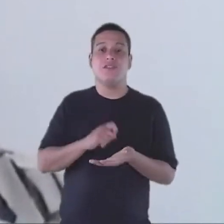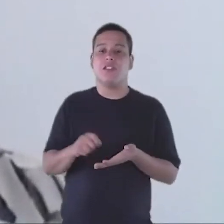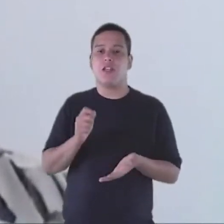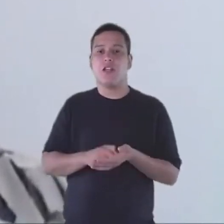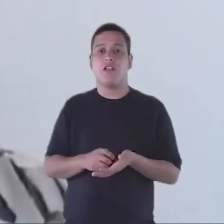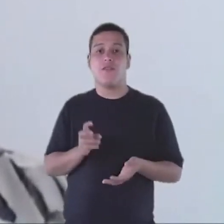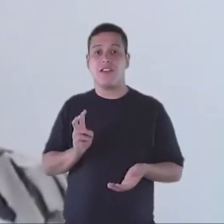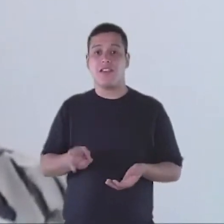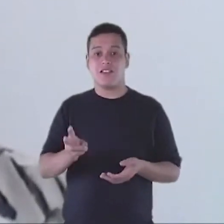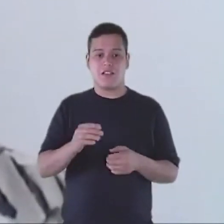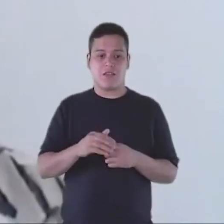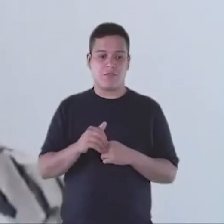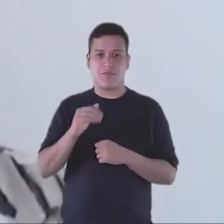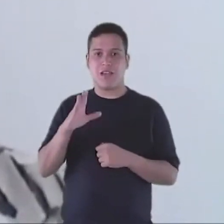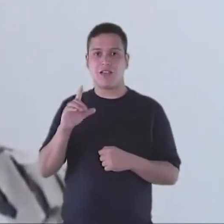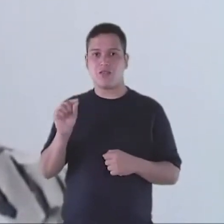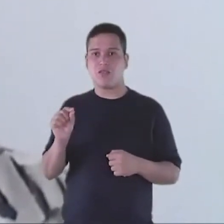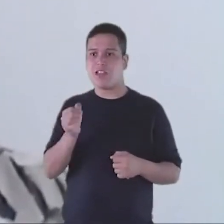conciso.